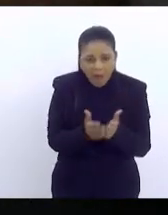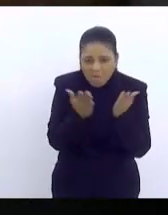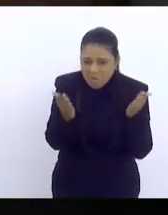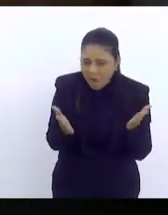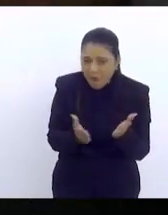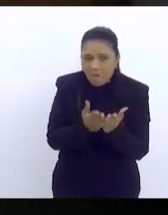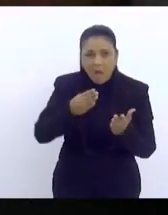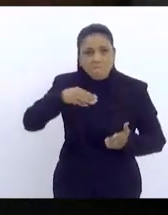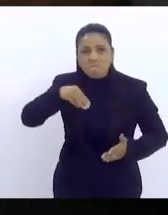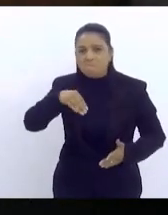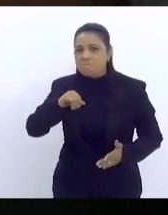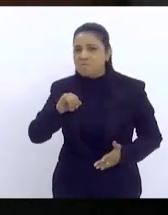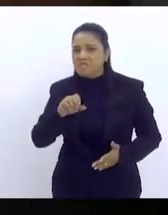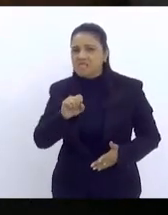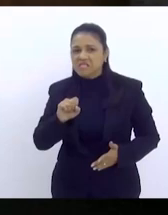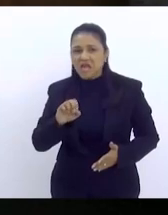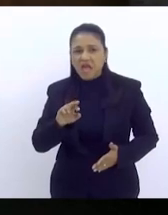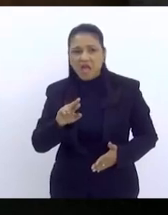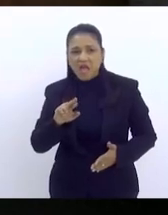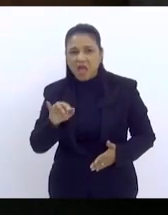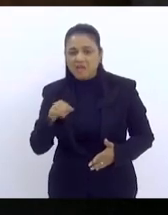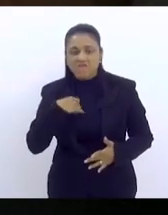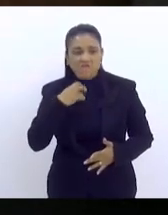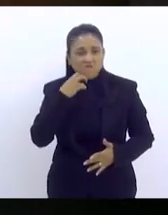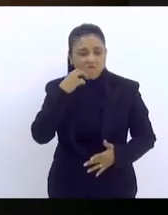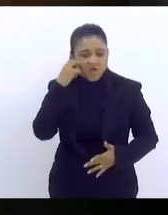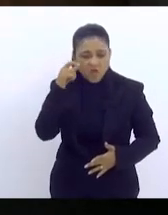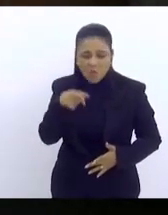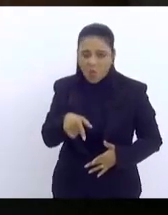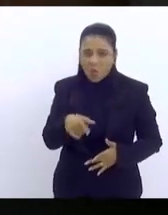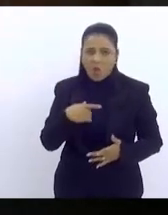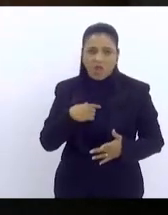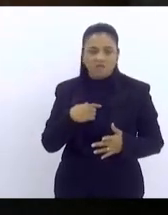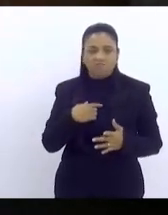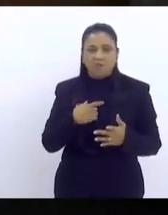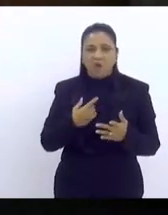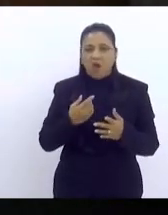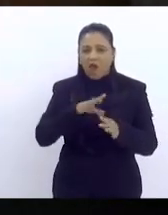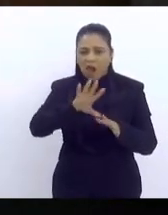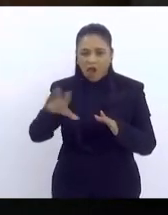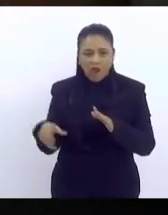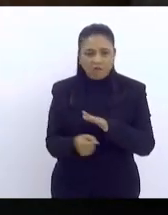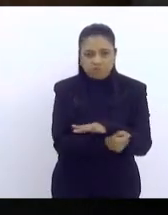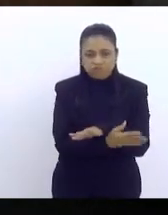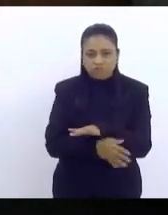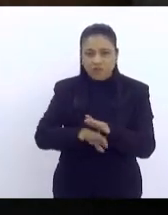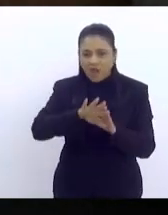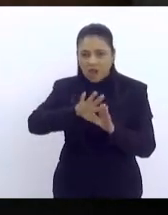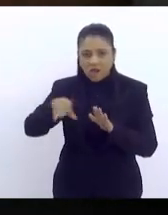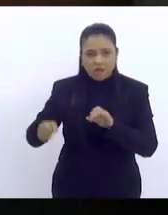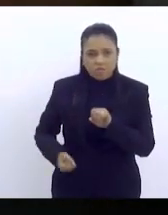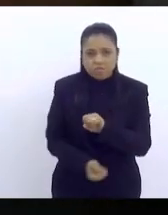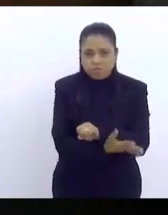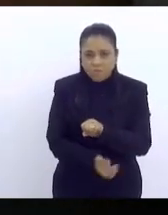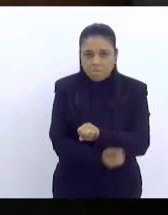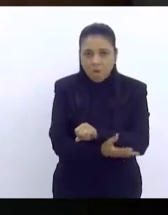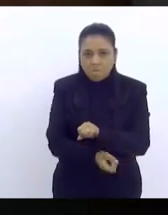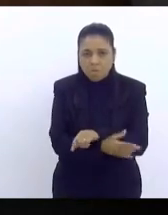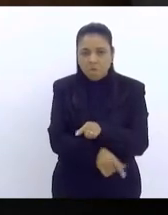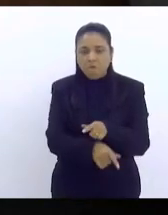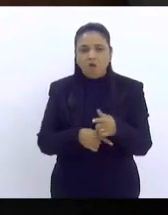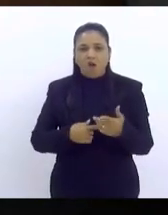uma vergonha um corrupto como esse condenado ou